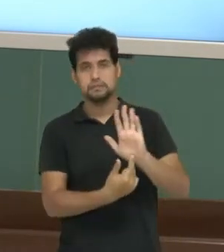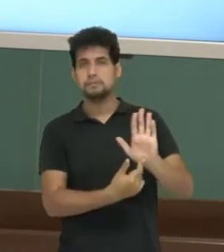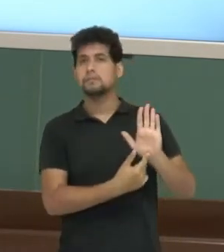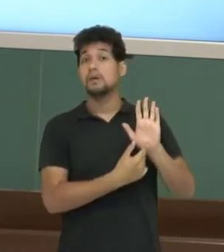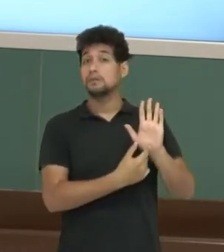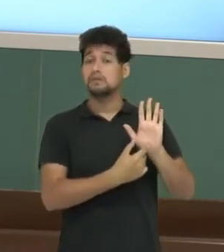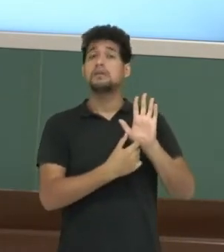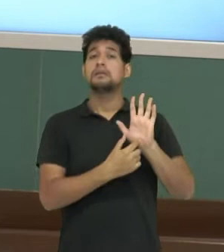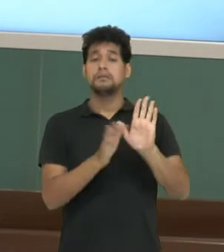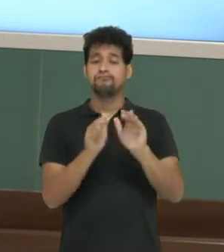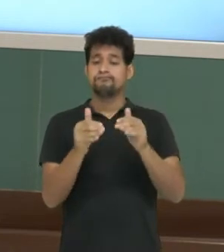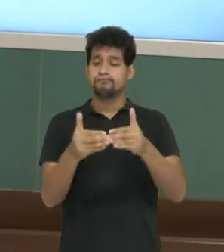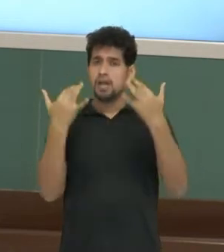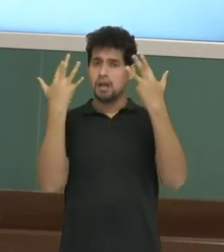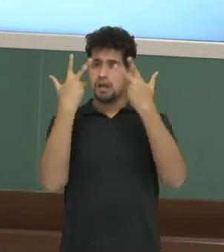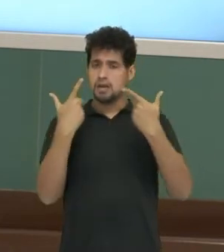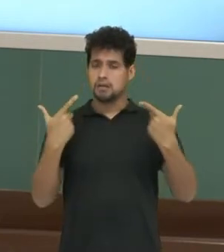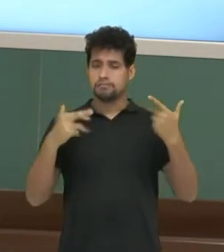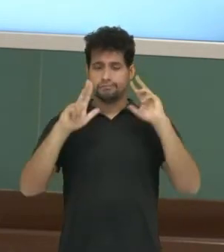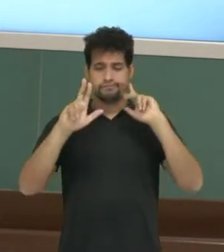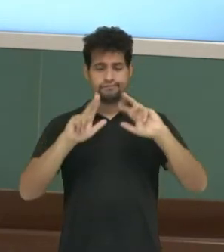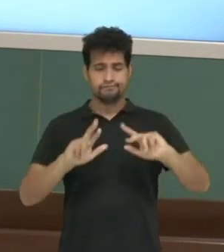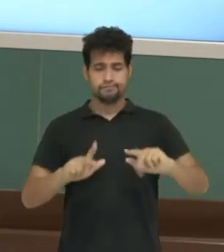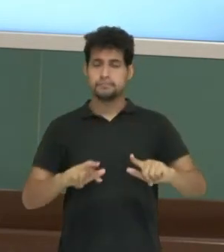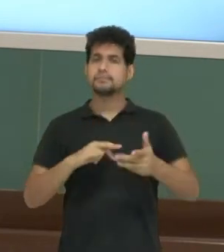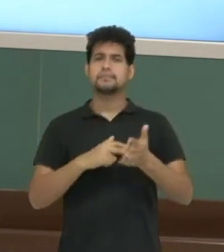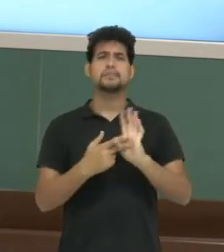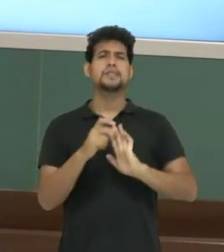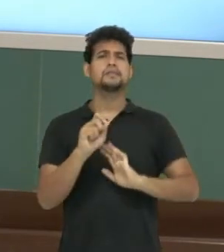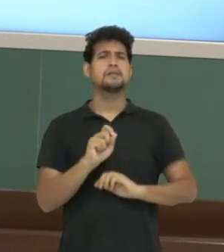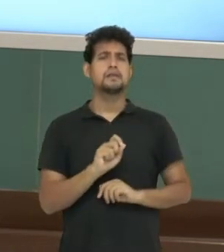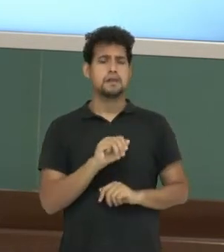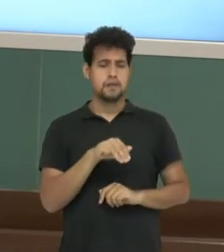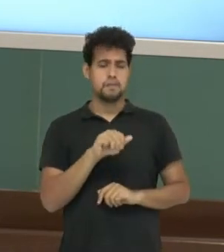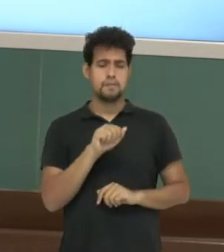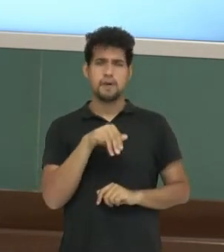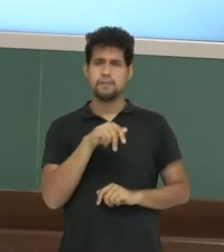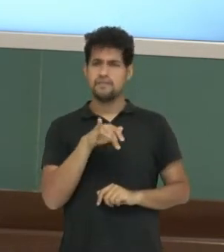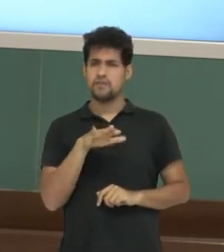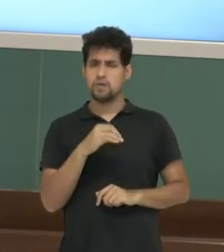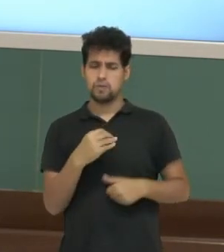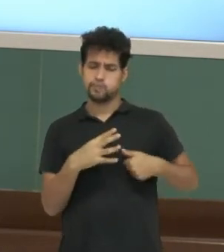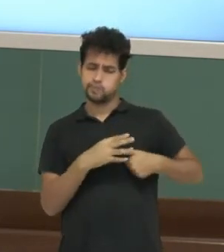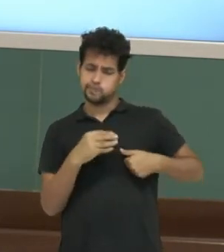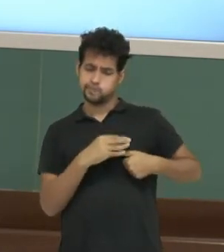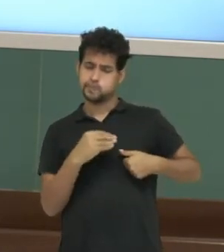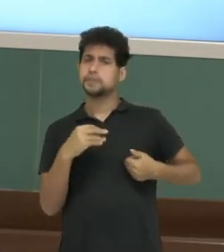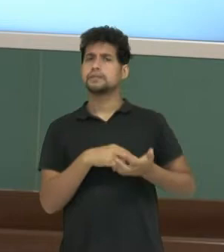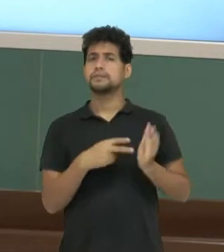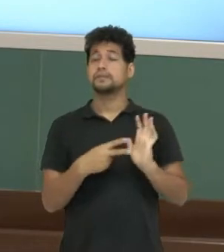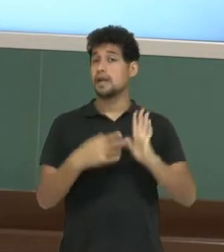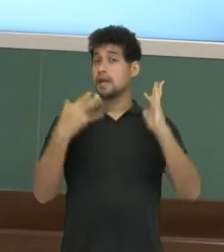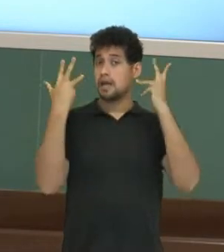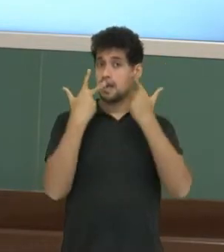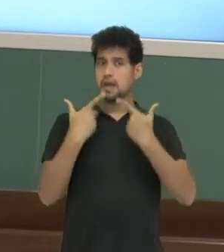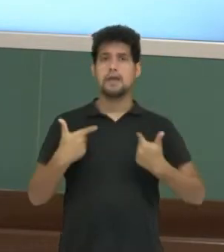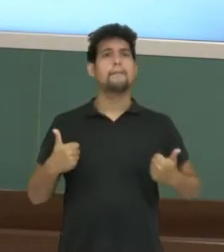né, nesse grupo dos animais que são os mamíferos. Muito bem, são